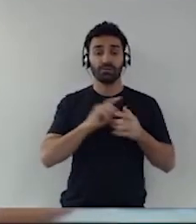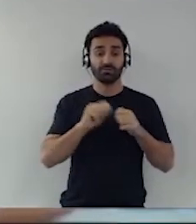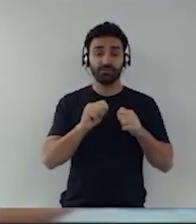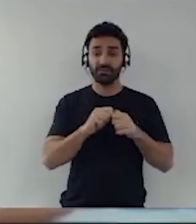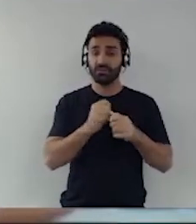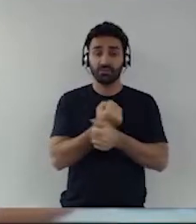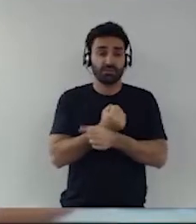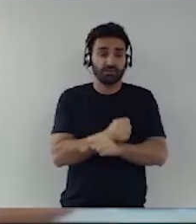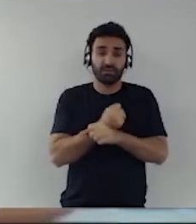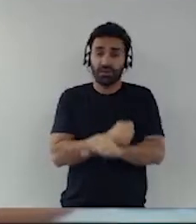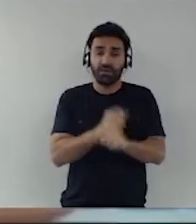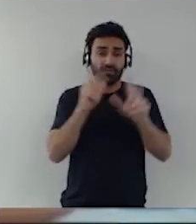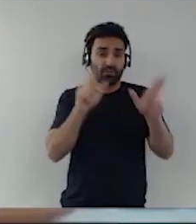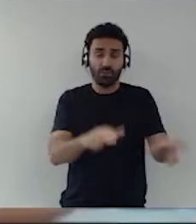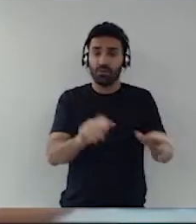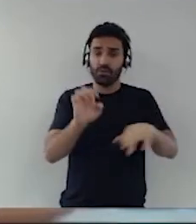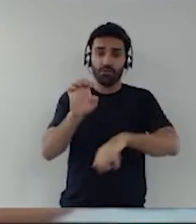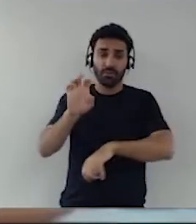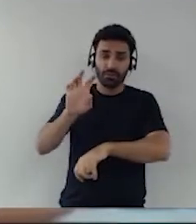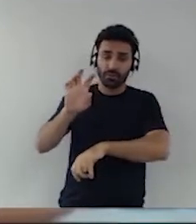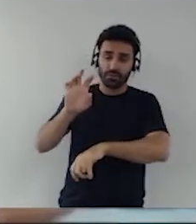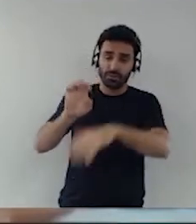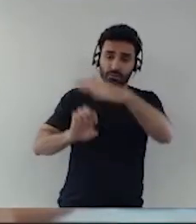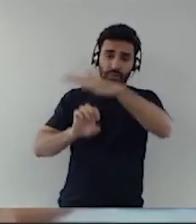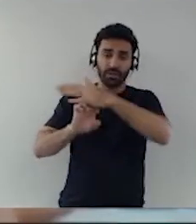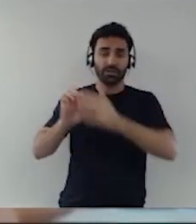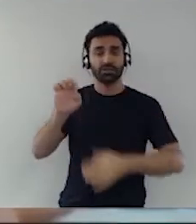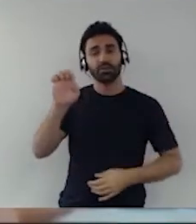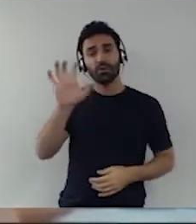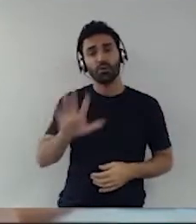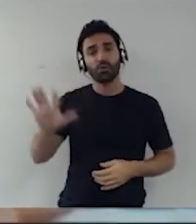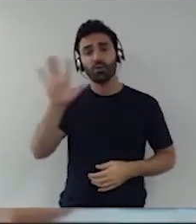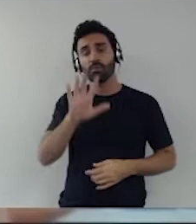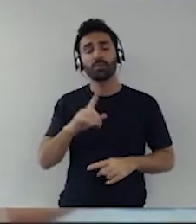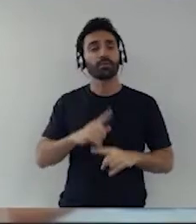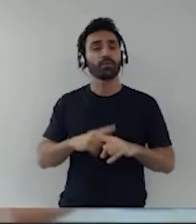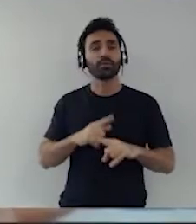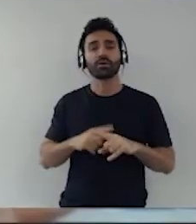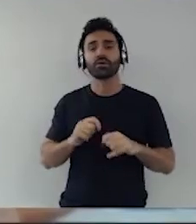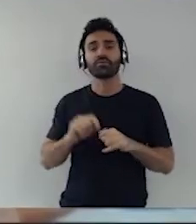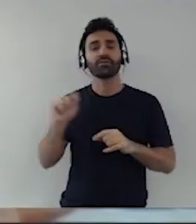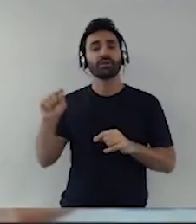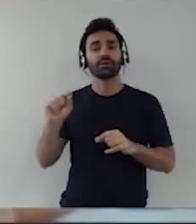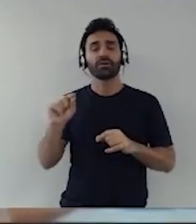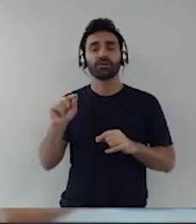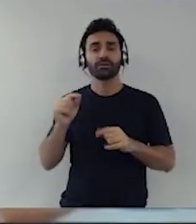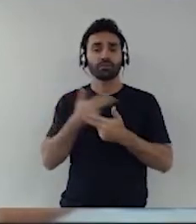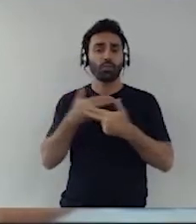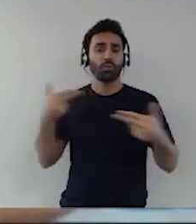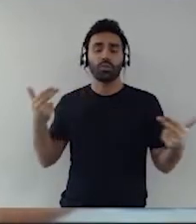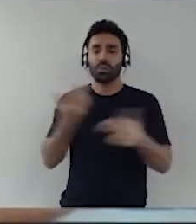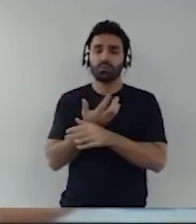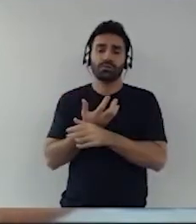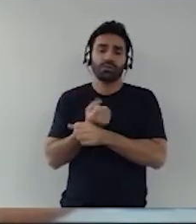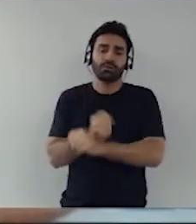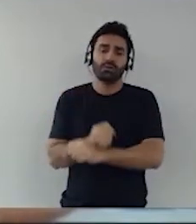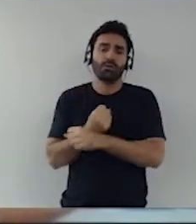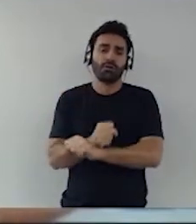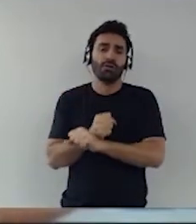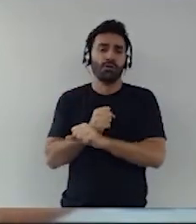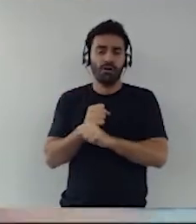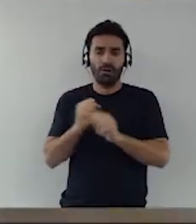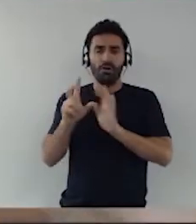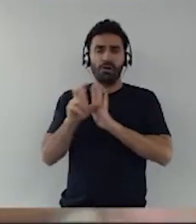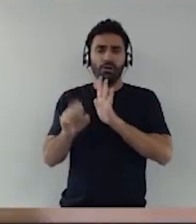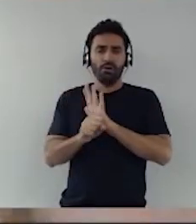as empresas da Europa, principalmente da Inglaterra, por terem adotado posições escravocratas nos